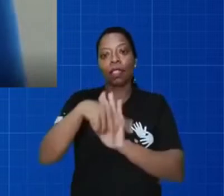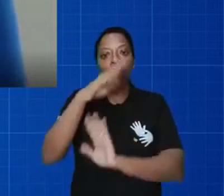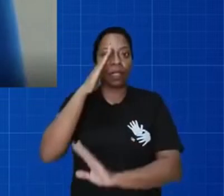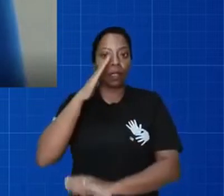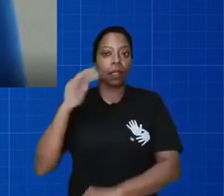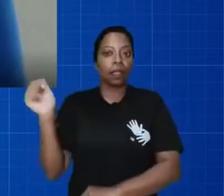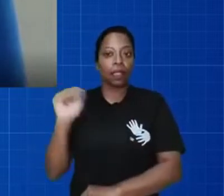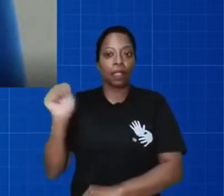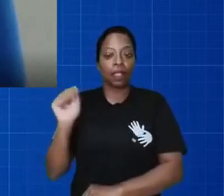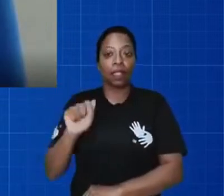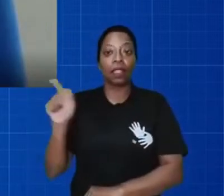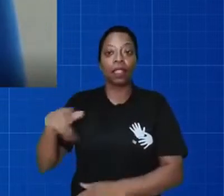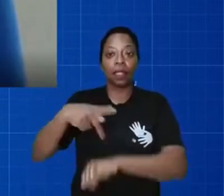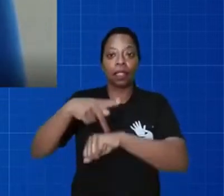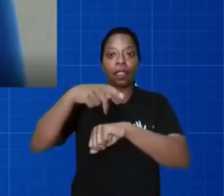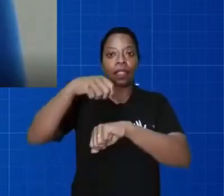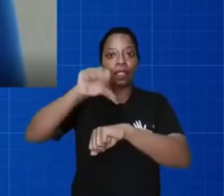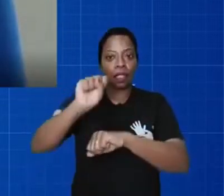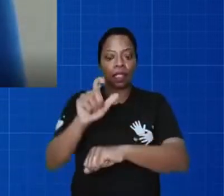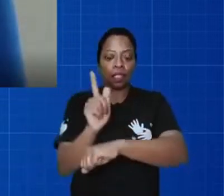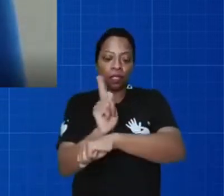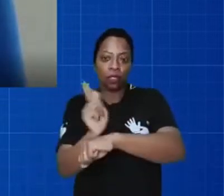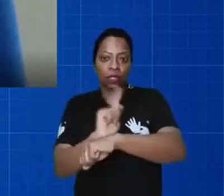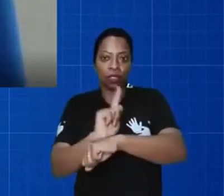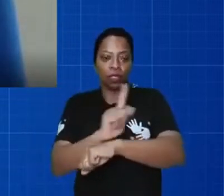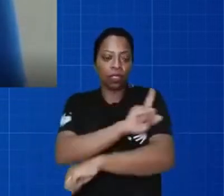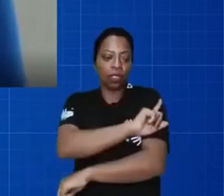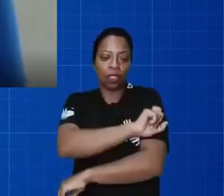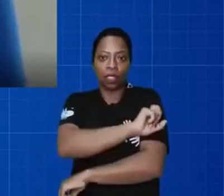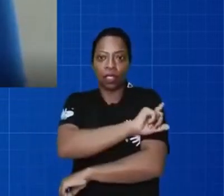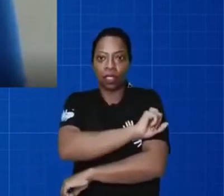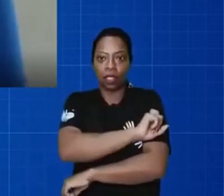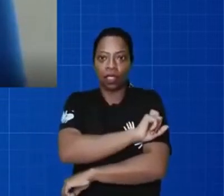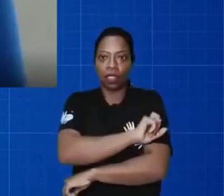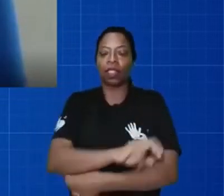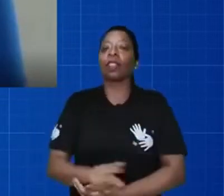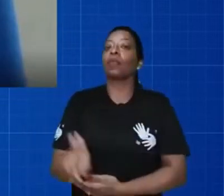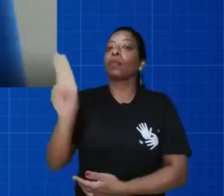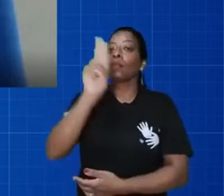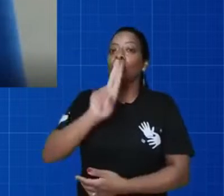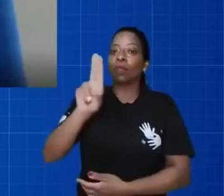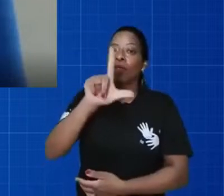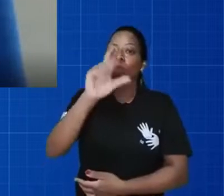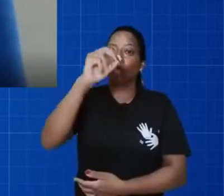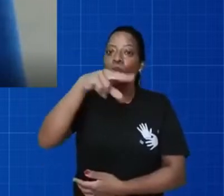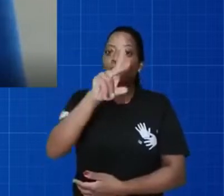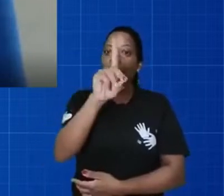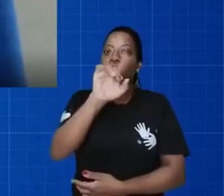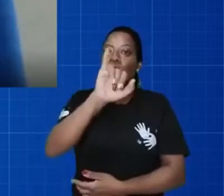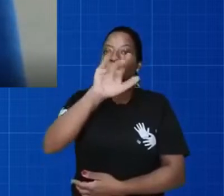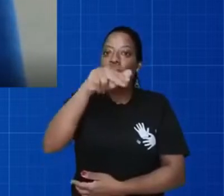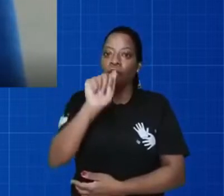ele é especialista em gerência dos serviços de enfermagem na modalidade uniprofissional de residência pela Universidade Estadual de